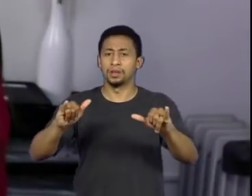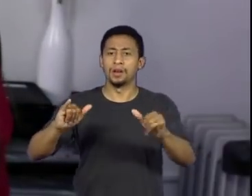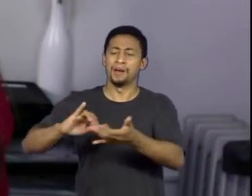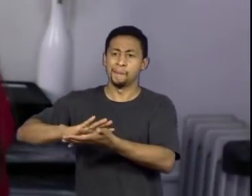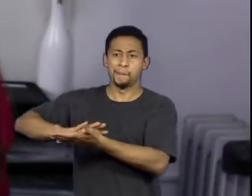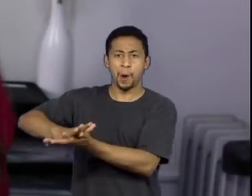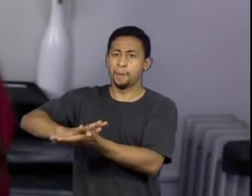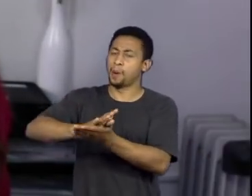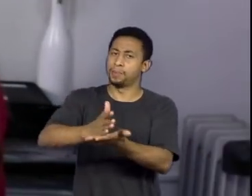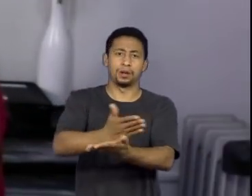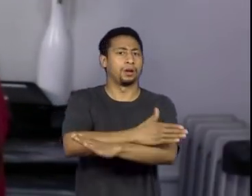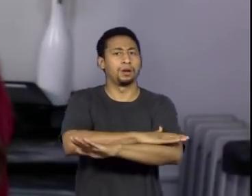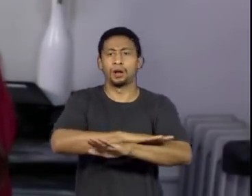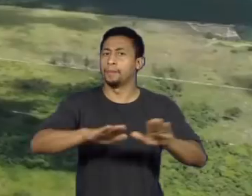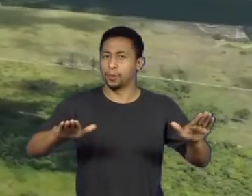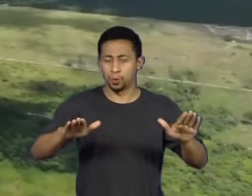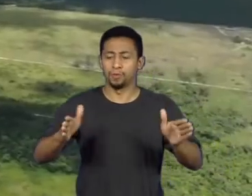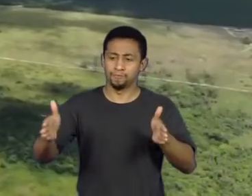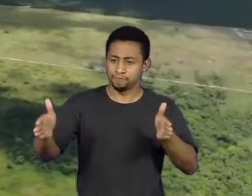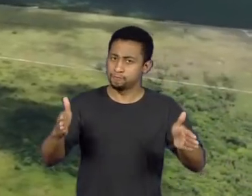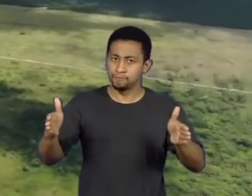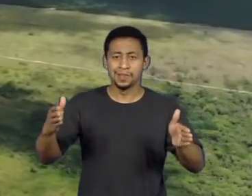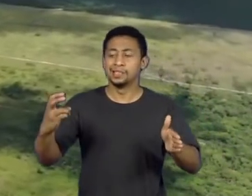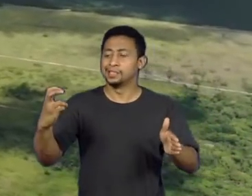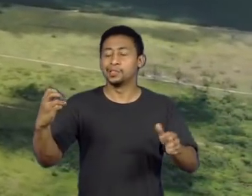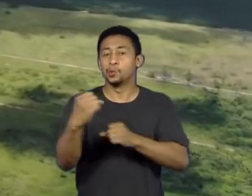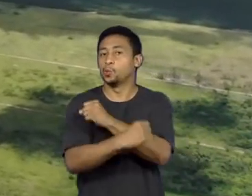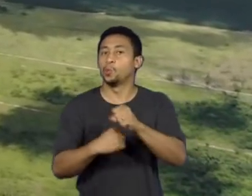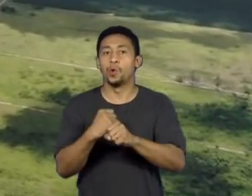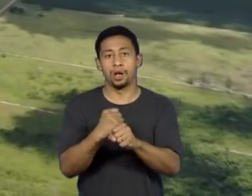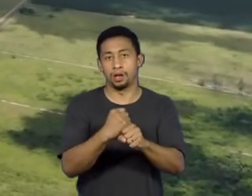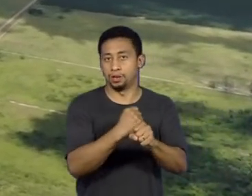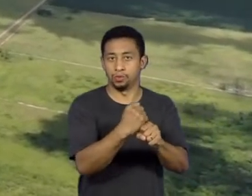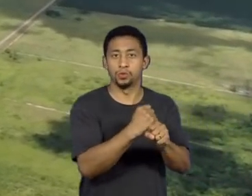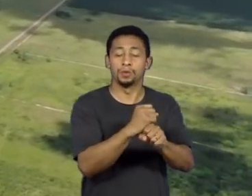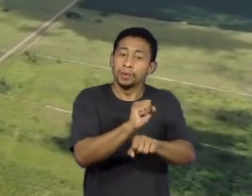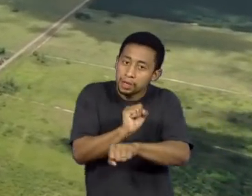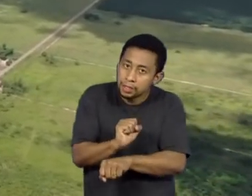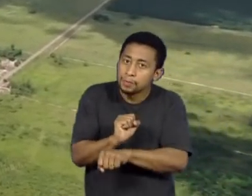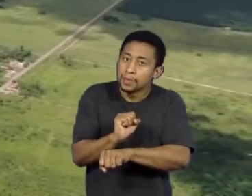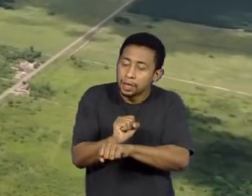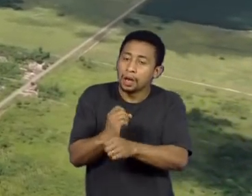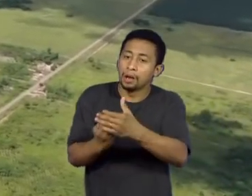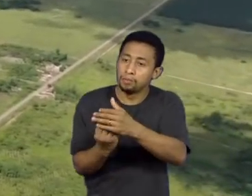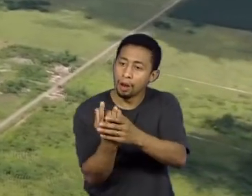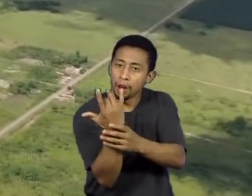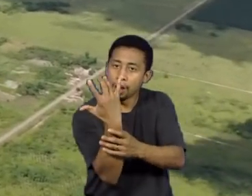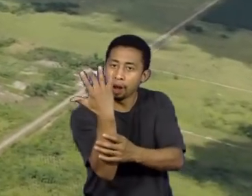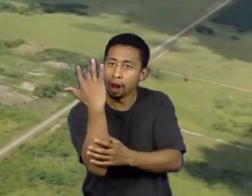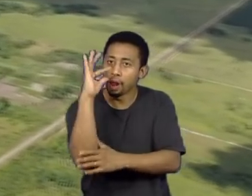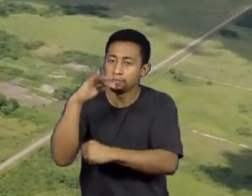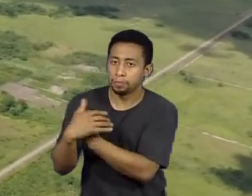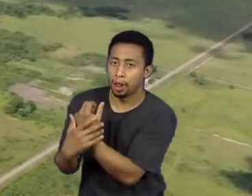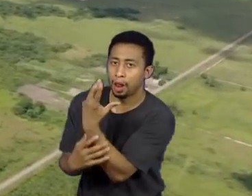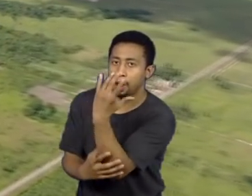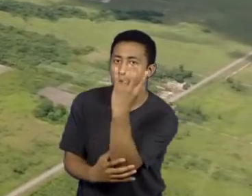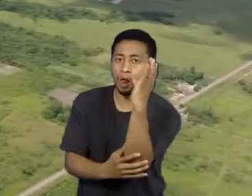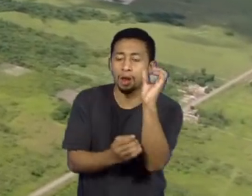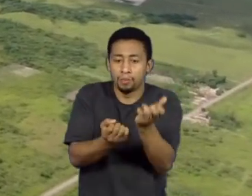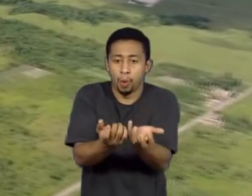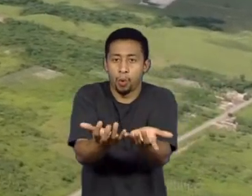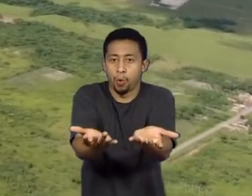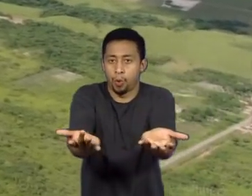né, na Amazônia, no mínimo por uns 5 anos, para a floresta ter tempo de se regenerar. E além